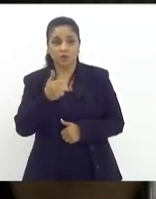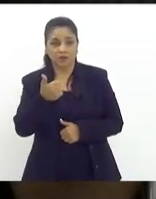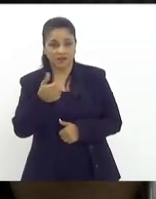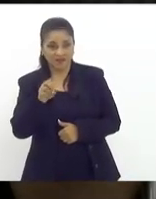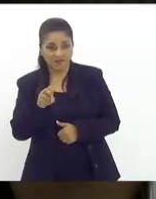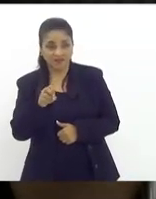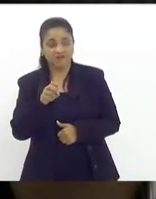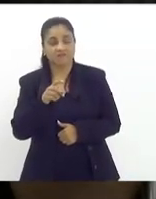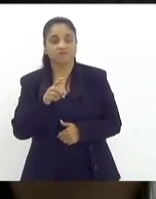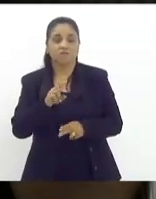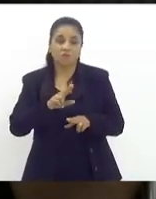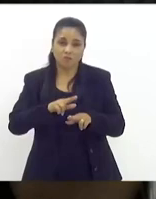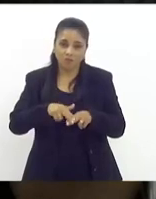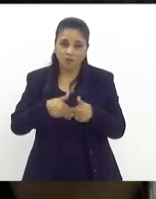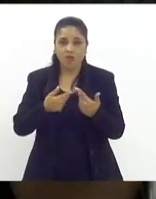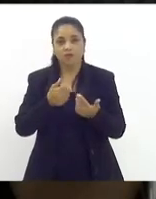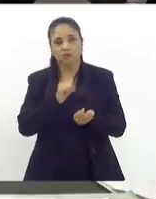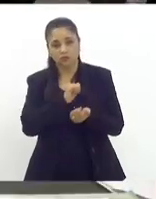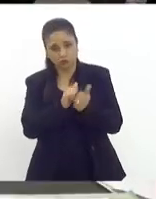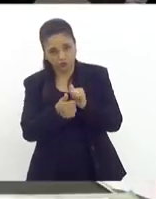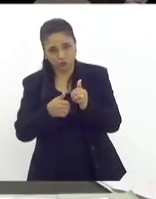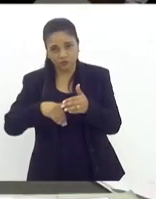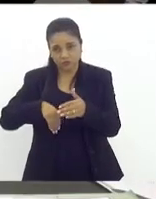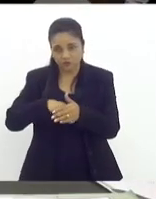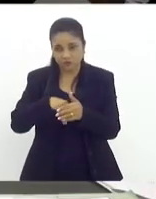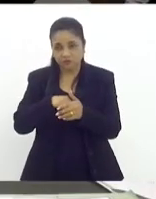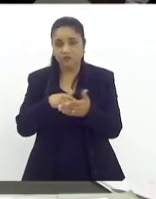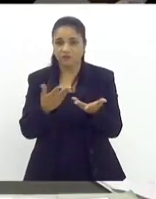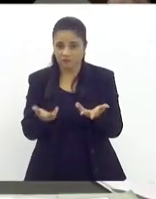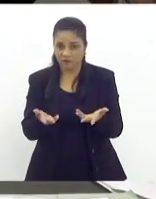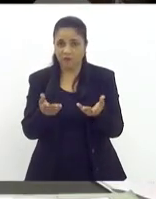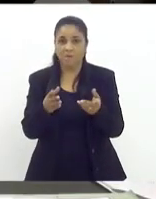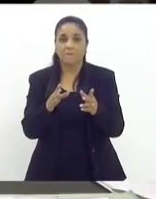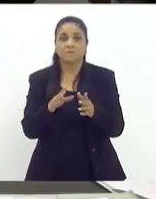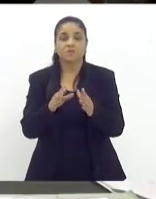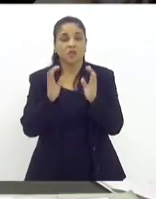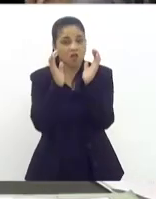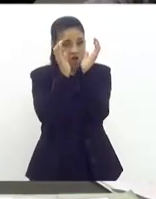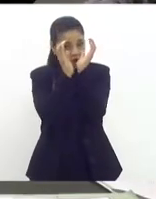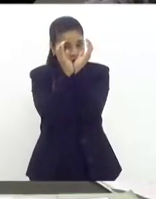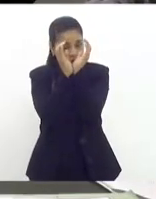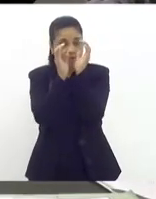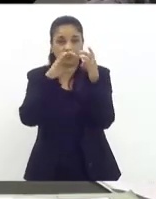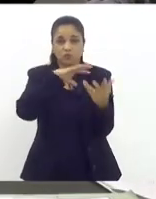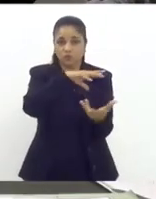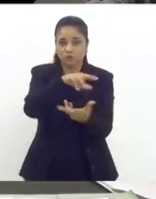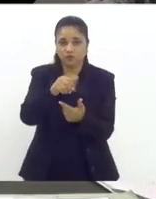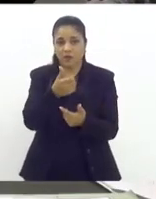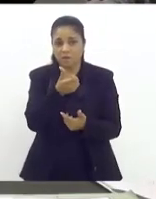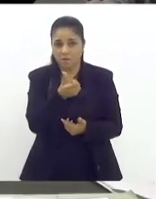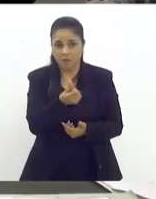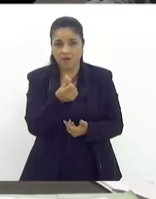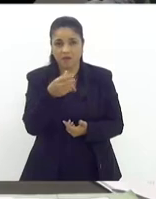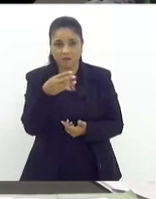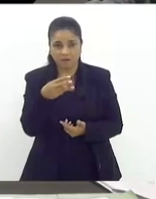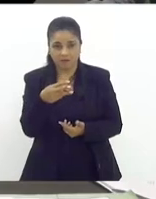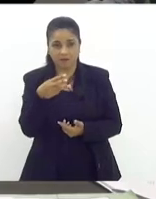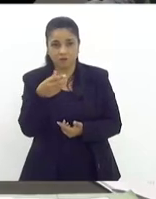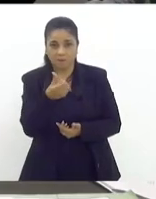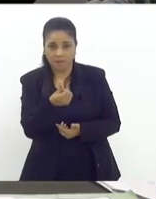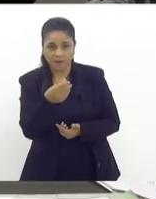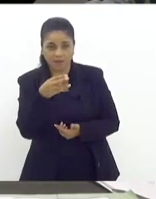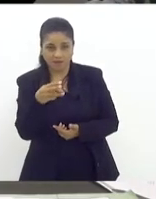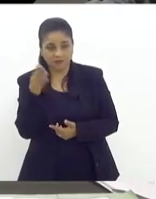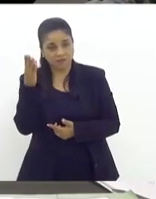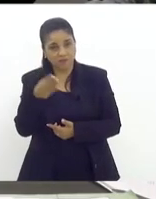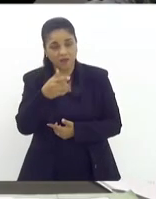Enfim. A lei que Vossa Excelência aduz aí sobre a questão da Copa do Mundo é a 6363 de 12, mas é uma lei